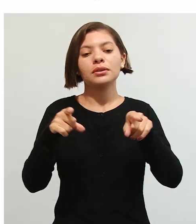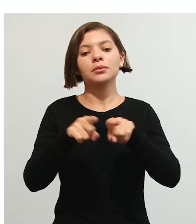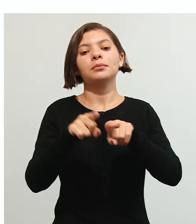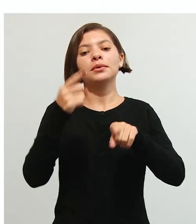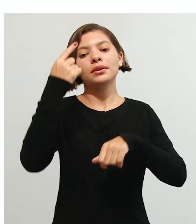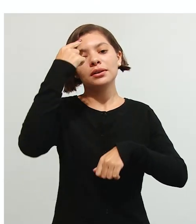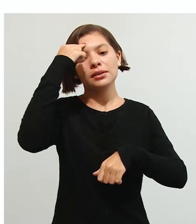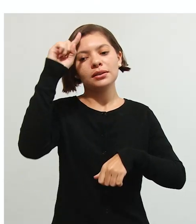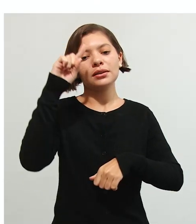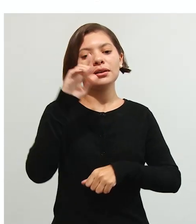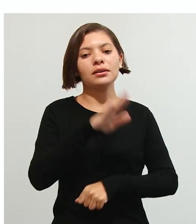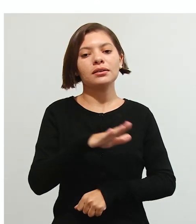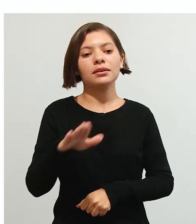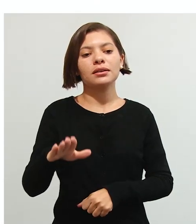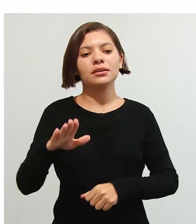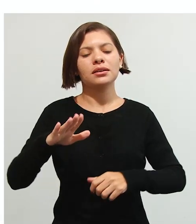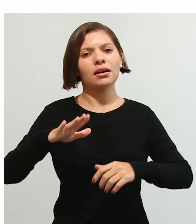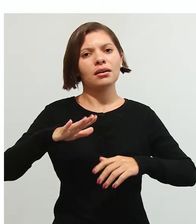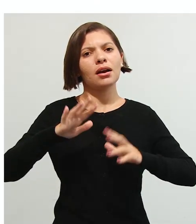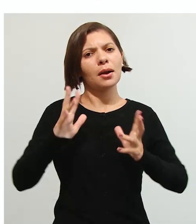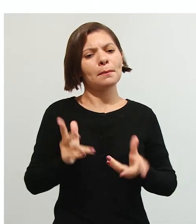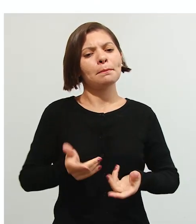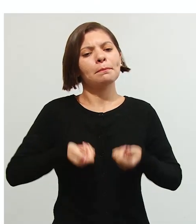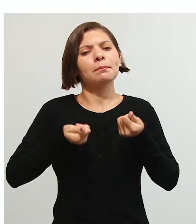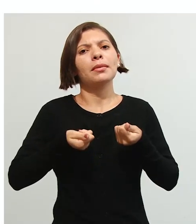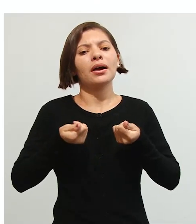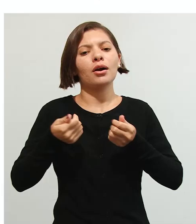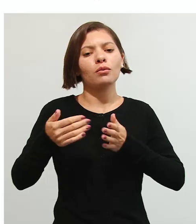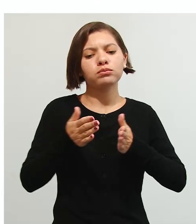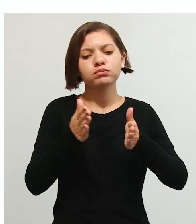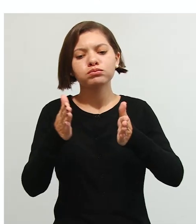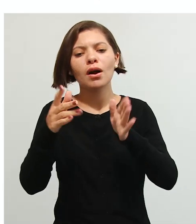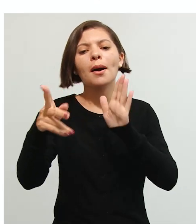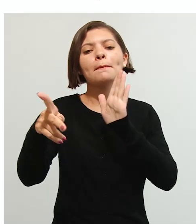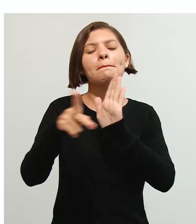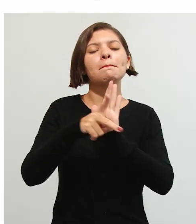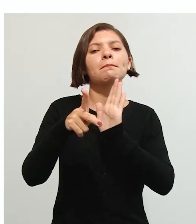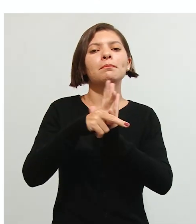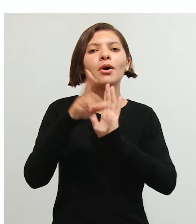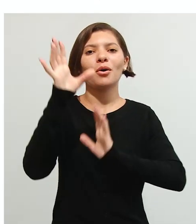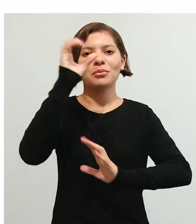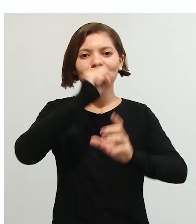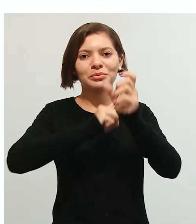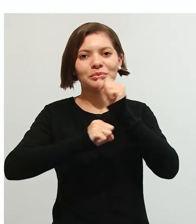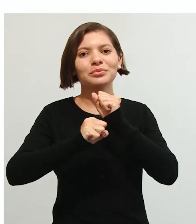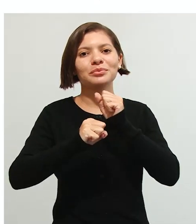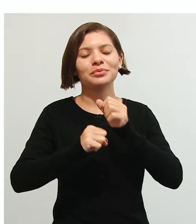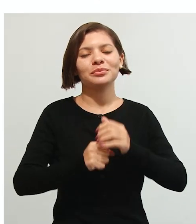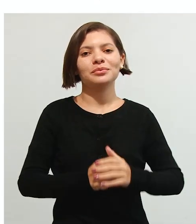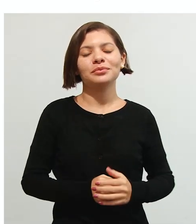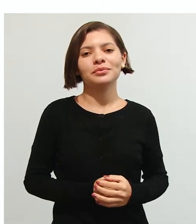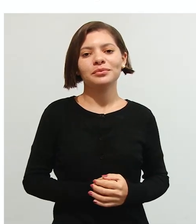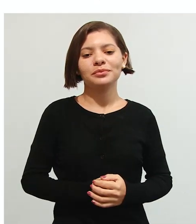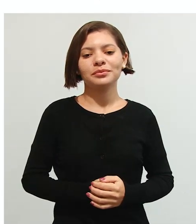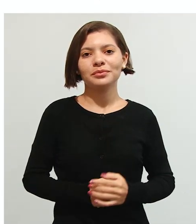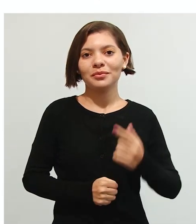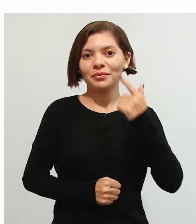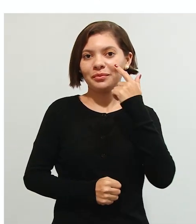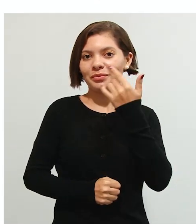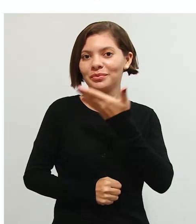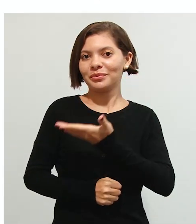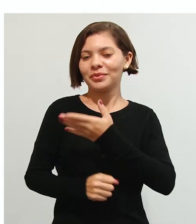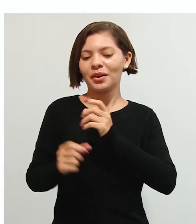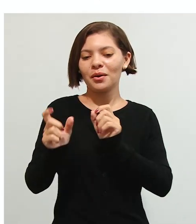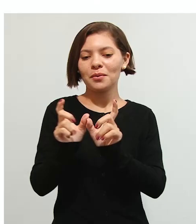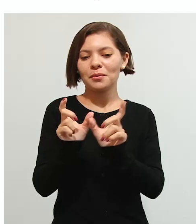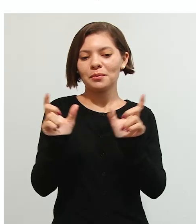e na ideia de que as crianças são capazes de conduzir a sua própria aprendizagem. E aqui eu